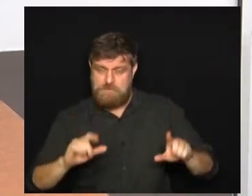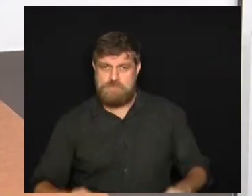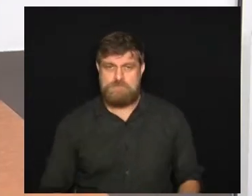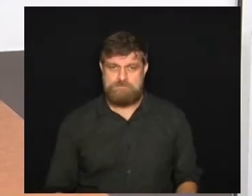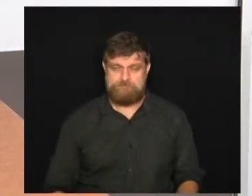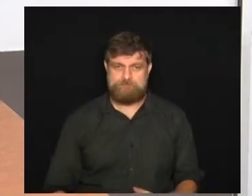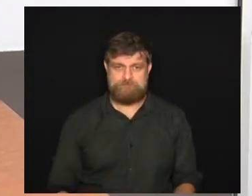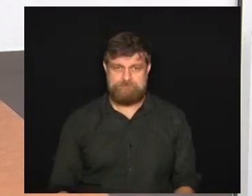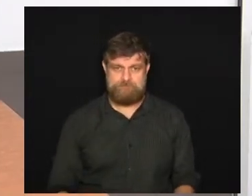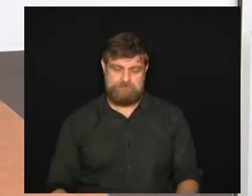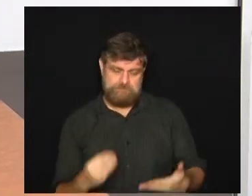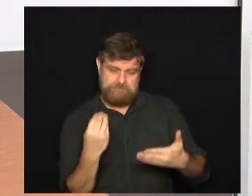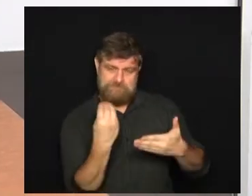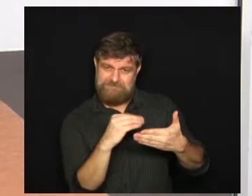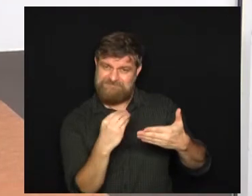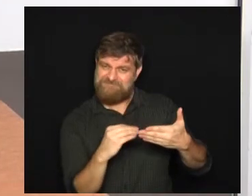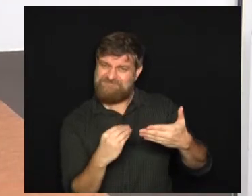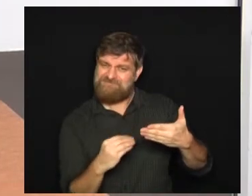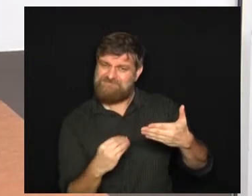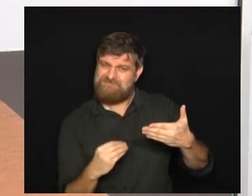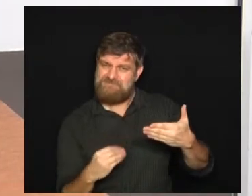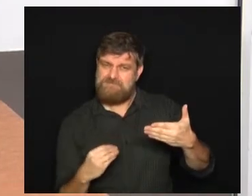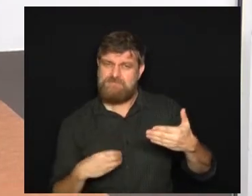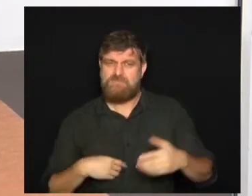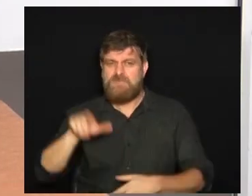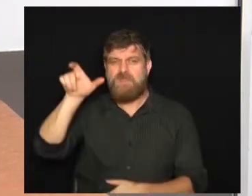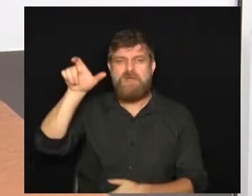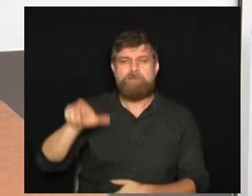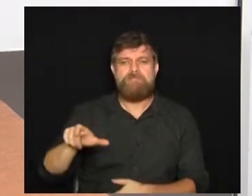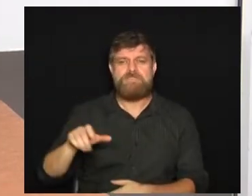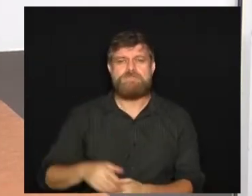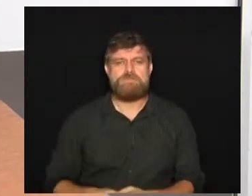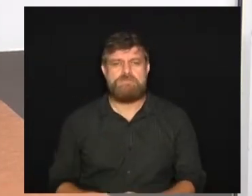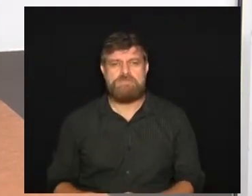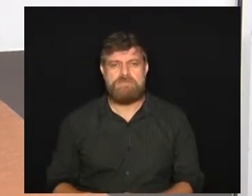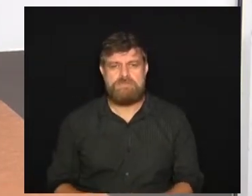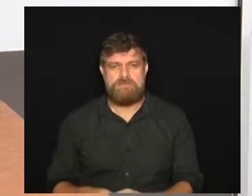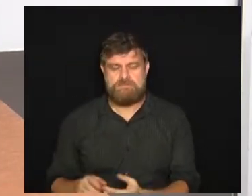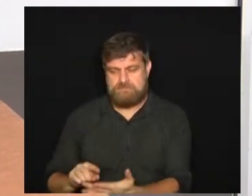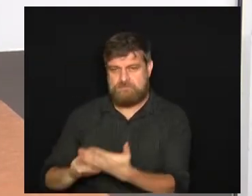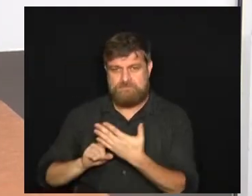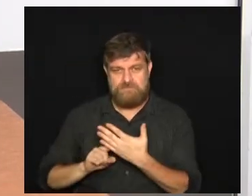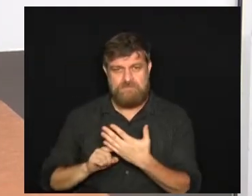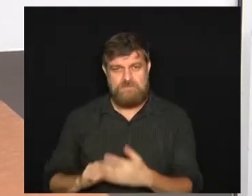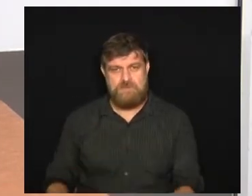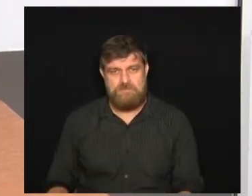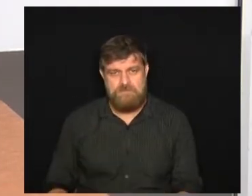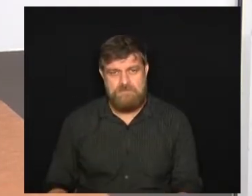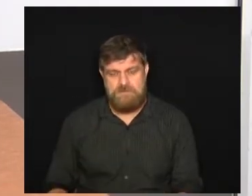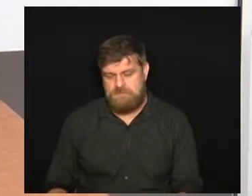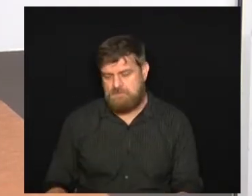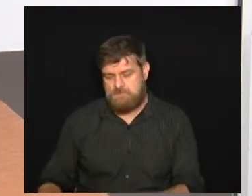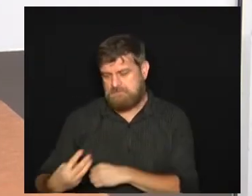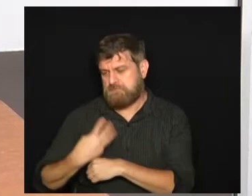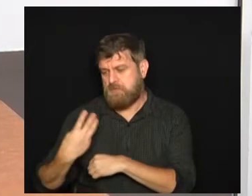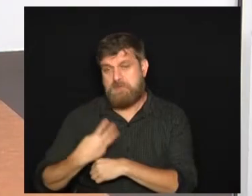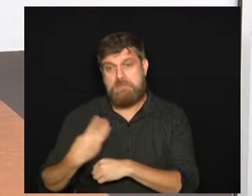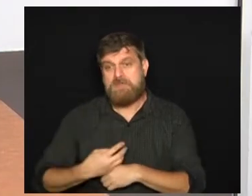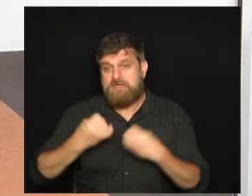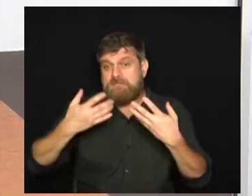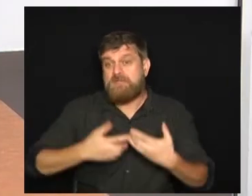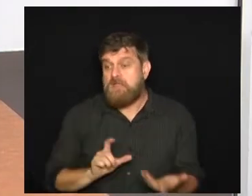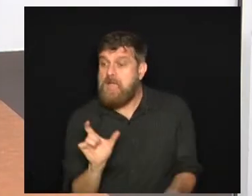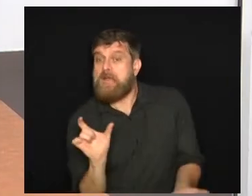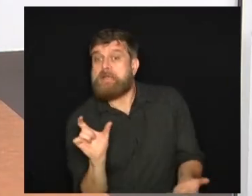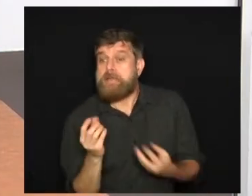post, acho que de uma pessoa que mandou para nós lá na rede social, falando, olha, e a carteirinha,